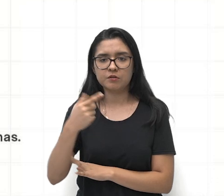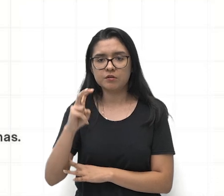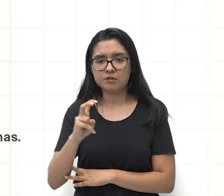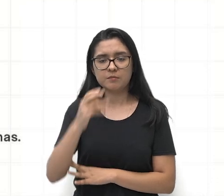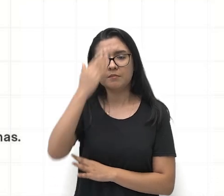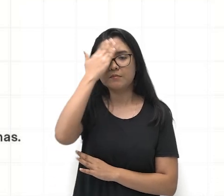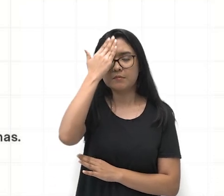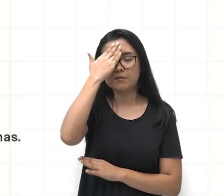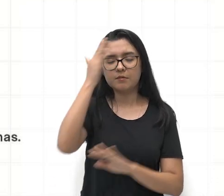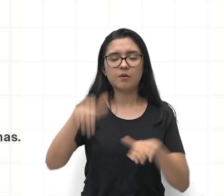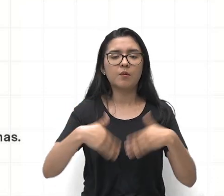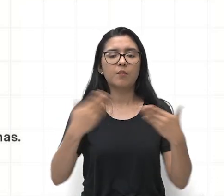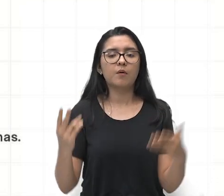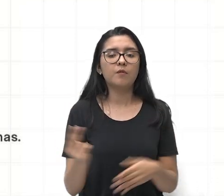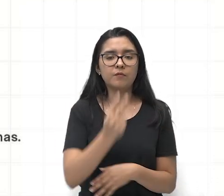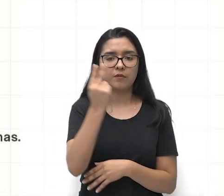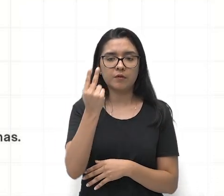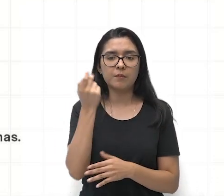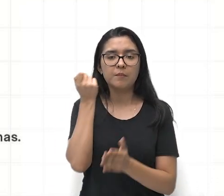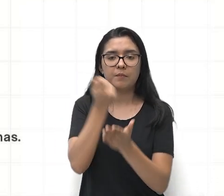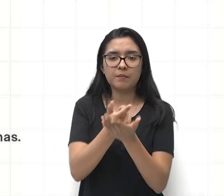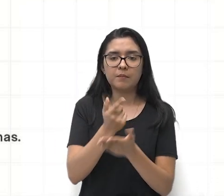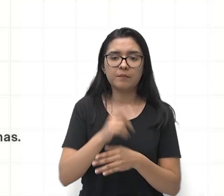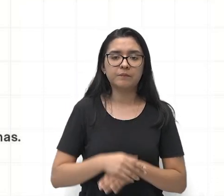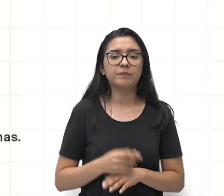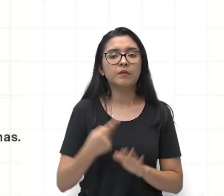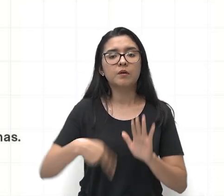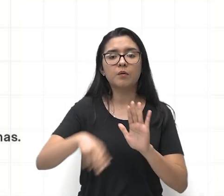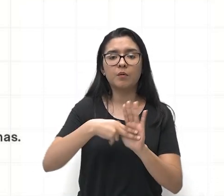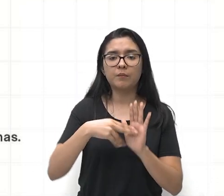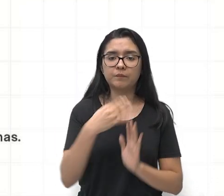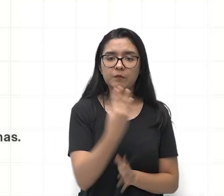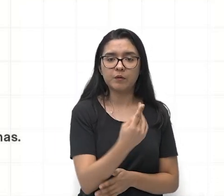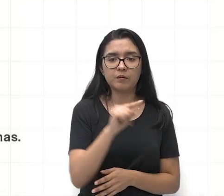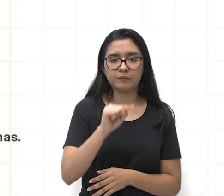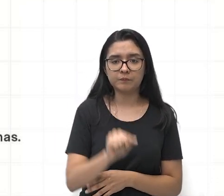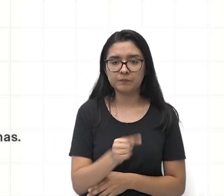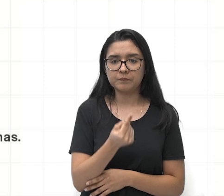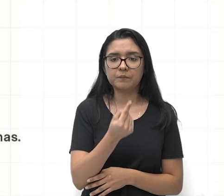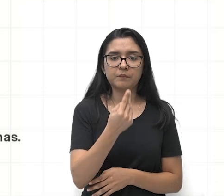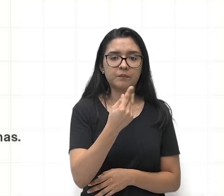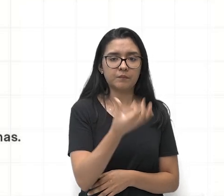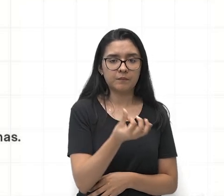Para saber o valor a ser pago, aperta-se o igual. Aí, ó,